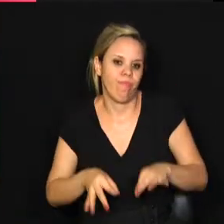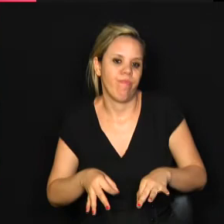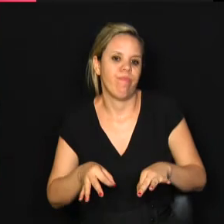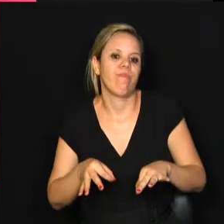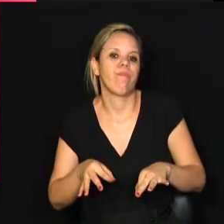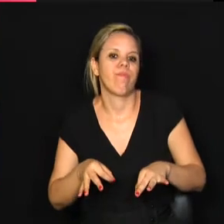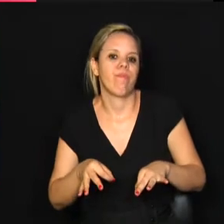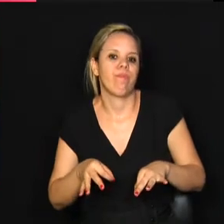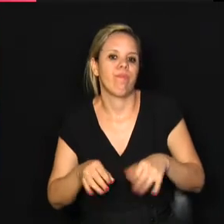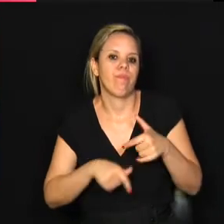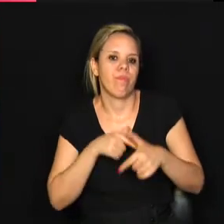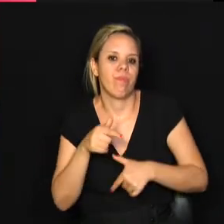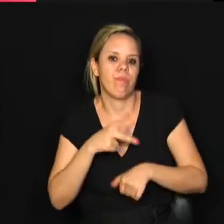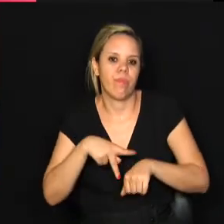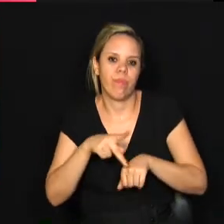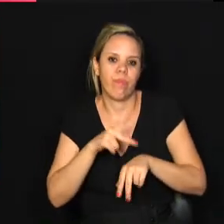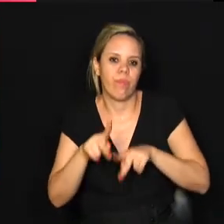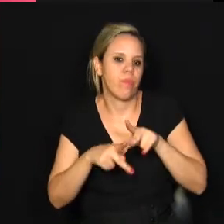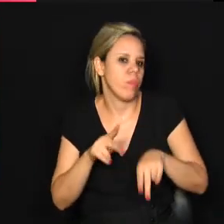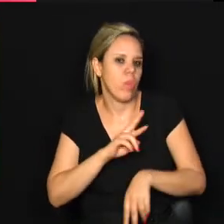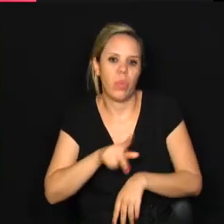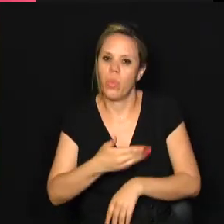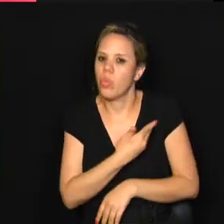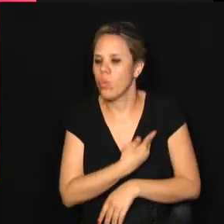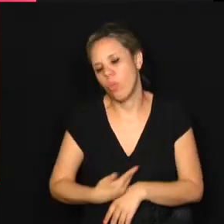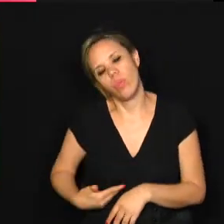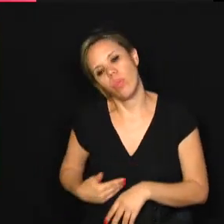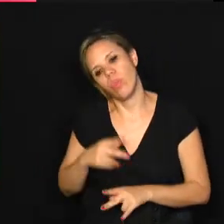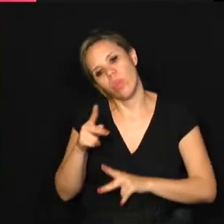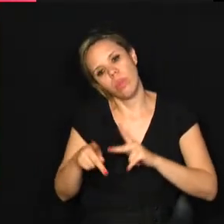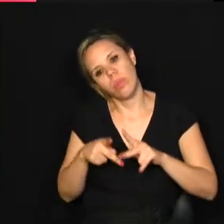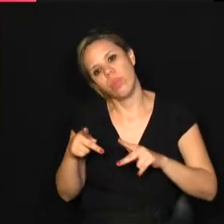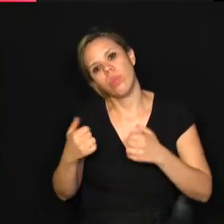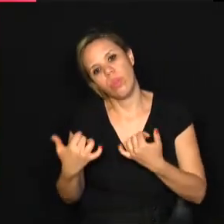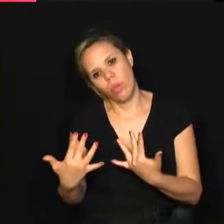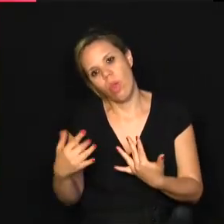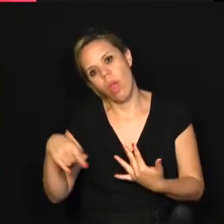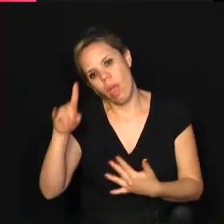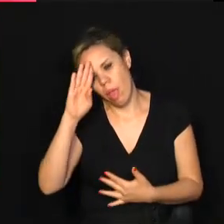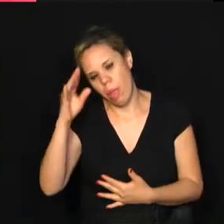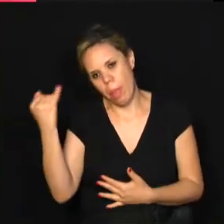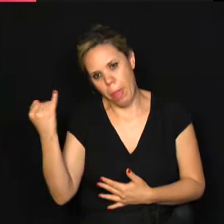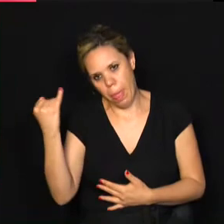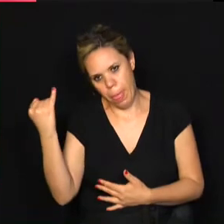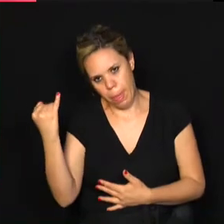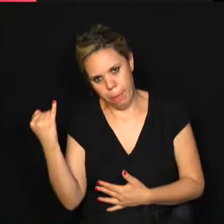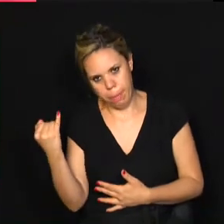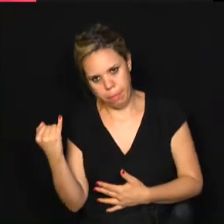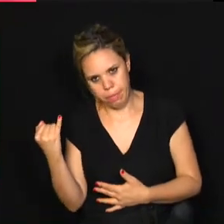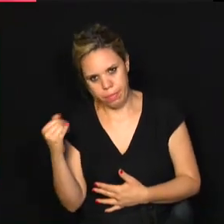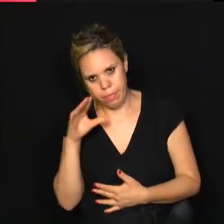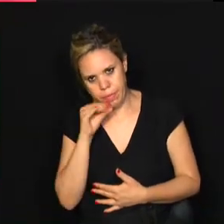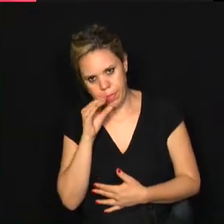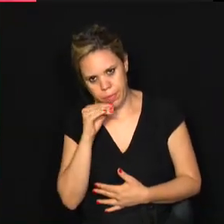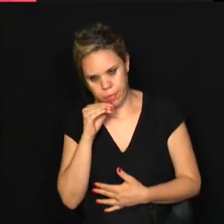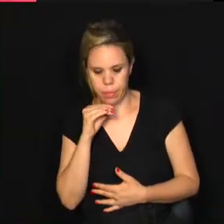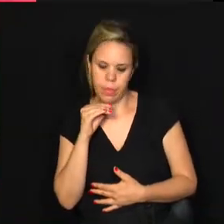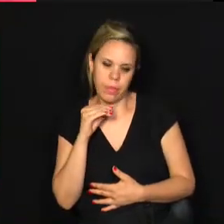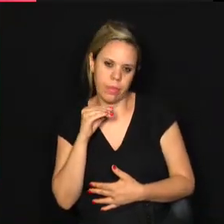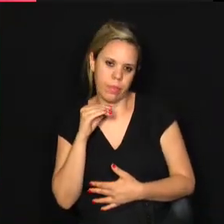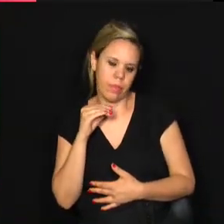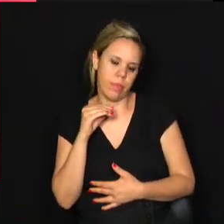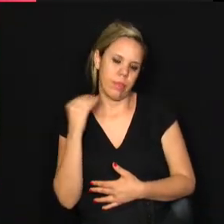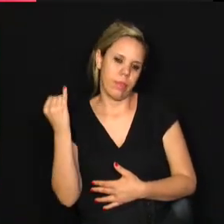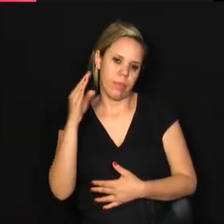do país, do povo, não é do governo, é uma empresa que é do povo, é essencial e que os seus trabalhadores são a mola mestra da